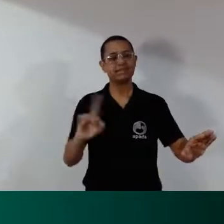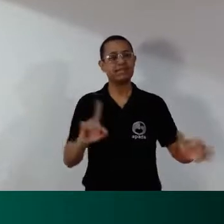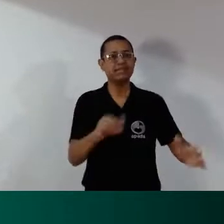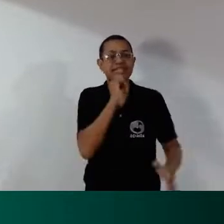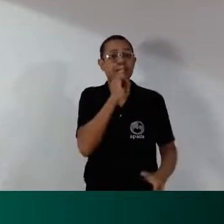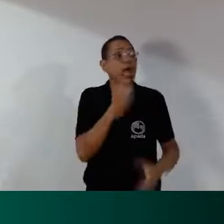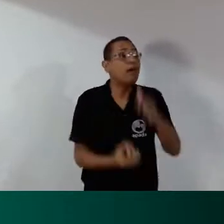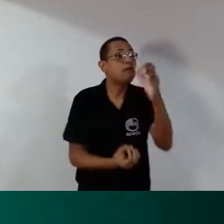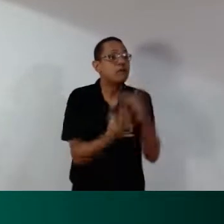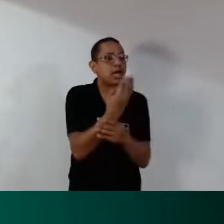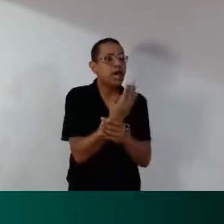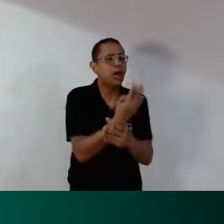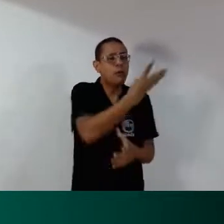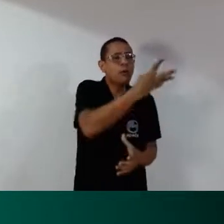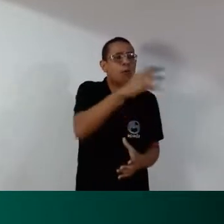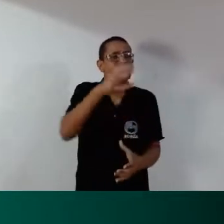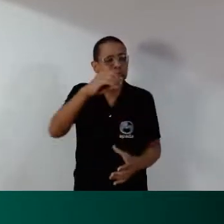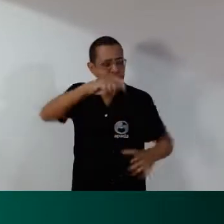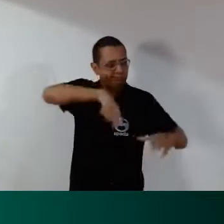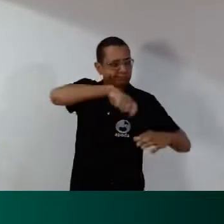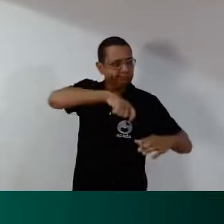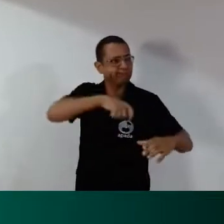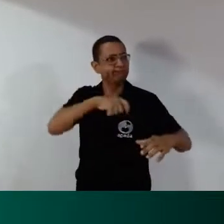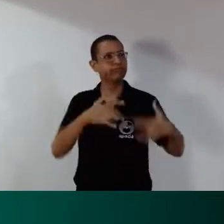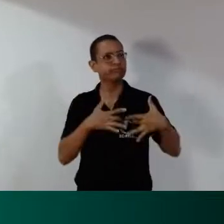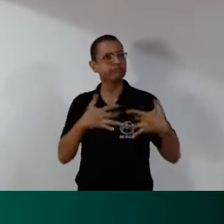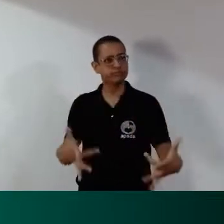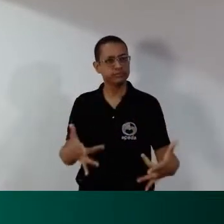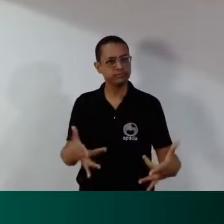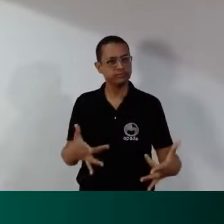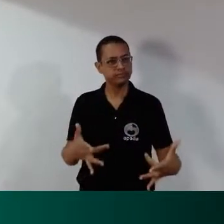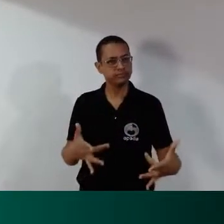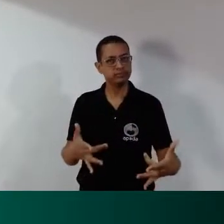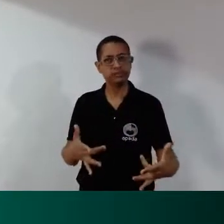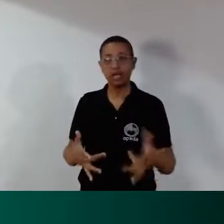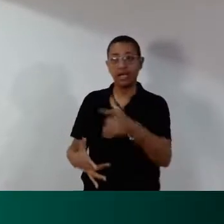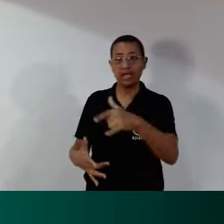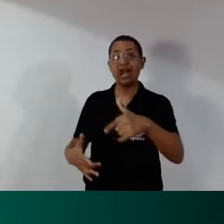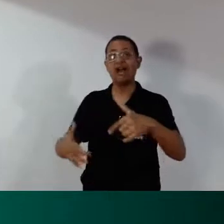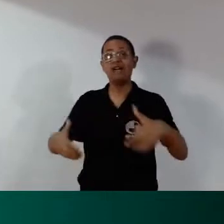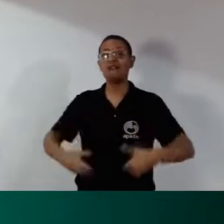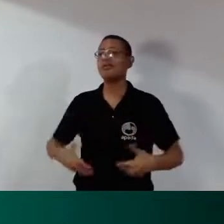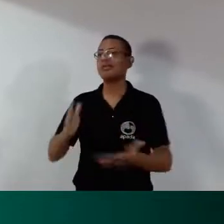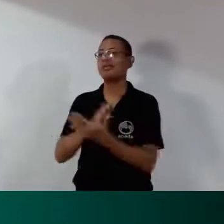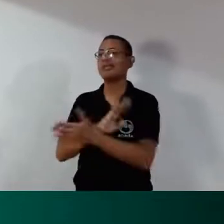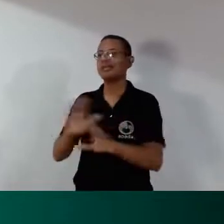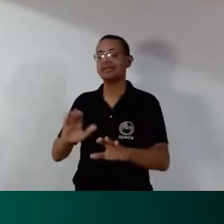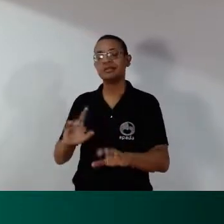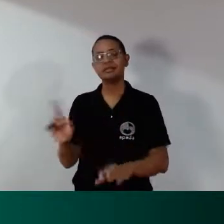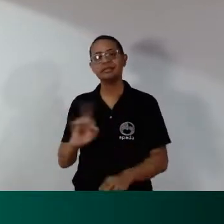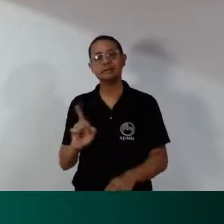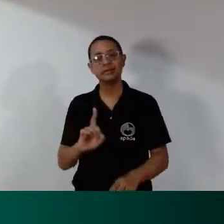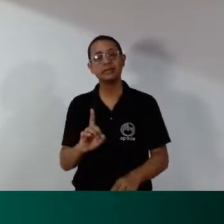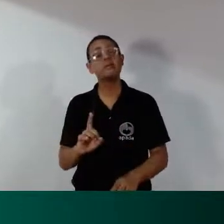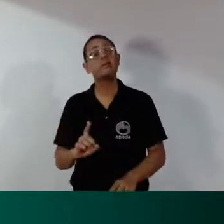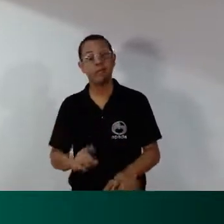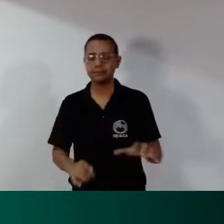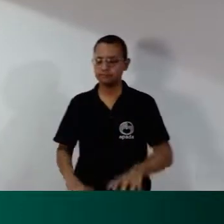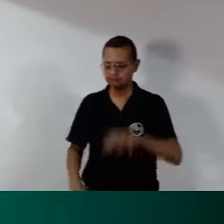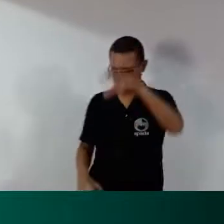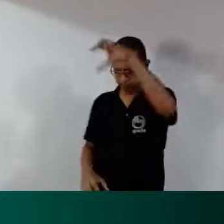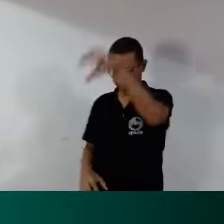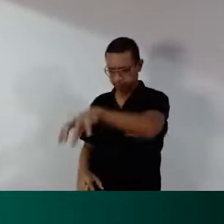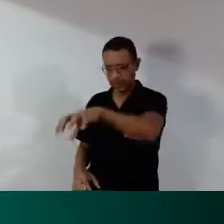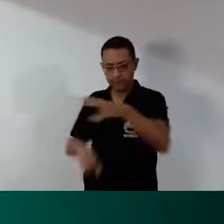não vai acontecer isso mas é uma política pela efetiva naquele lugar que ela tá